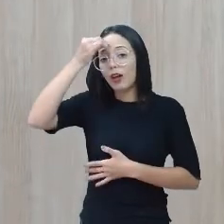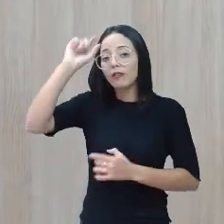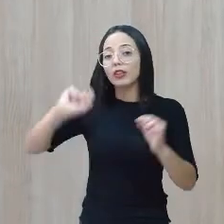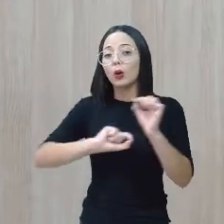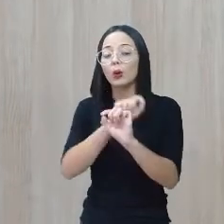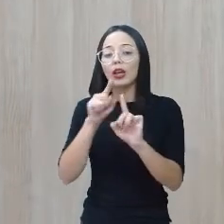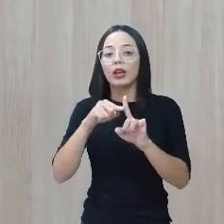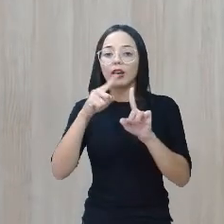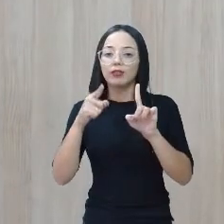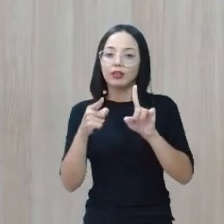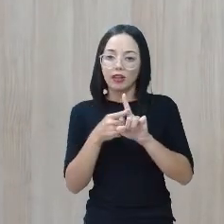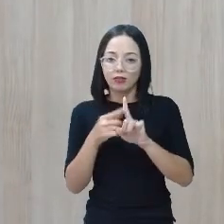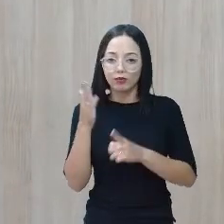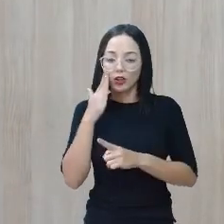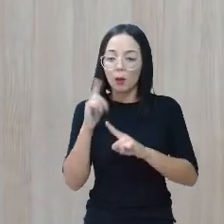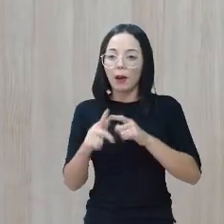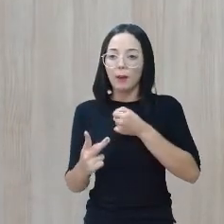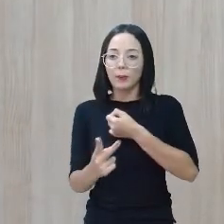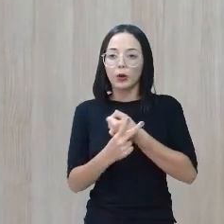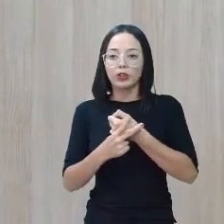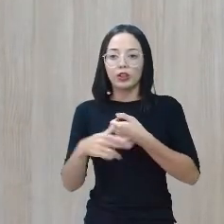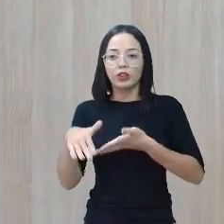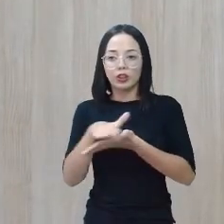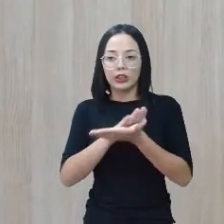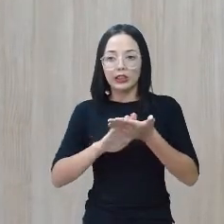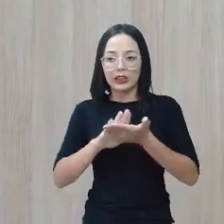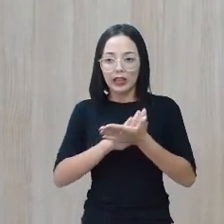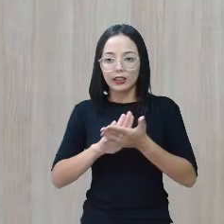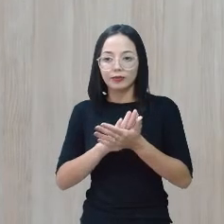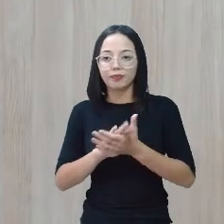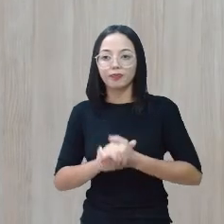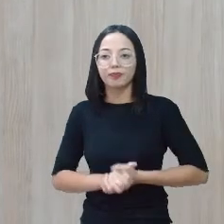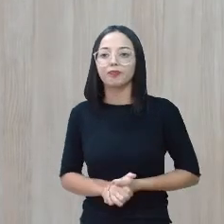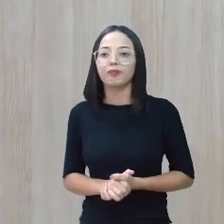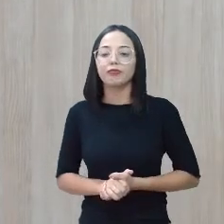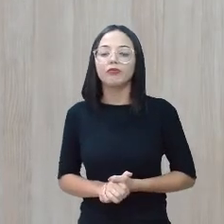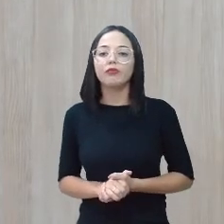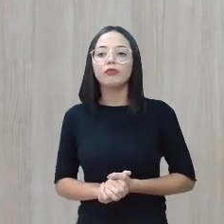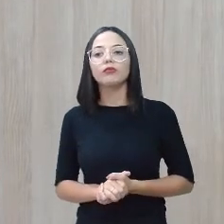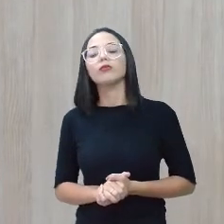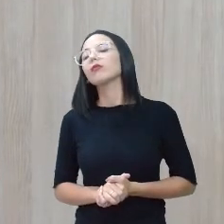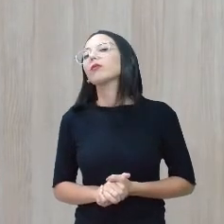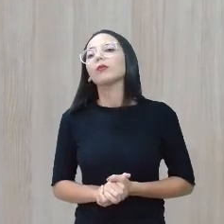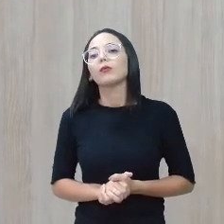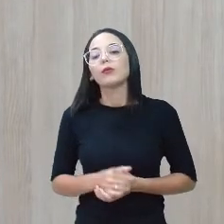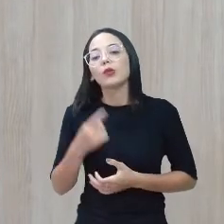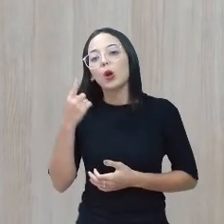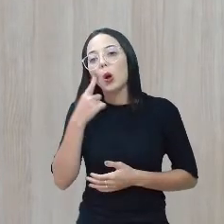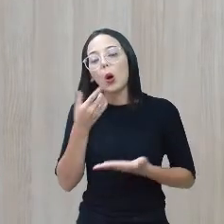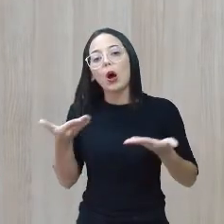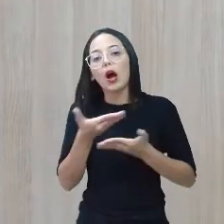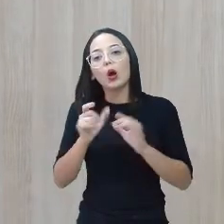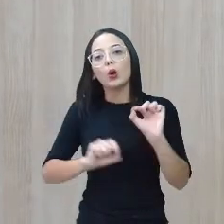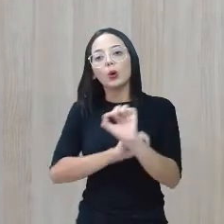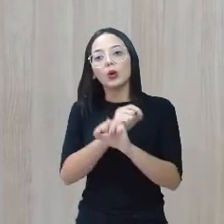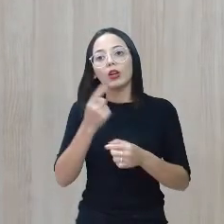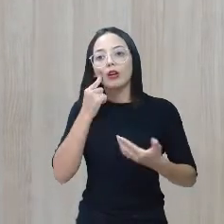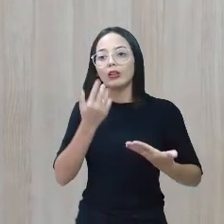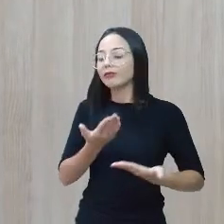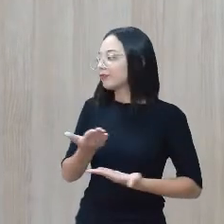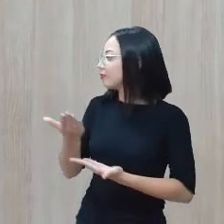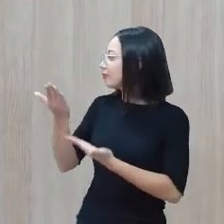concepção, mas não protege contra as infecções sexualmente transmissíveis. E agora vamos